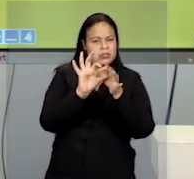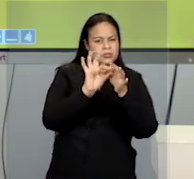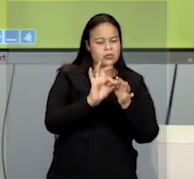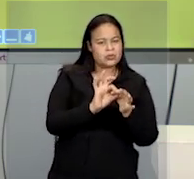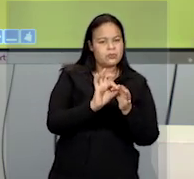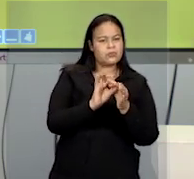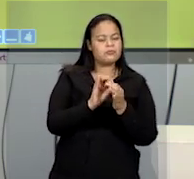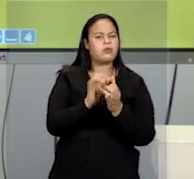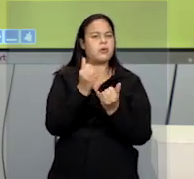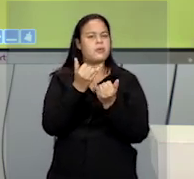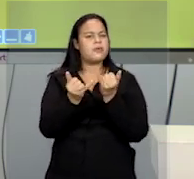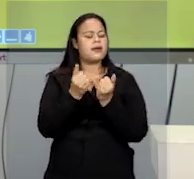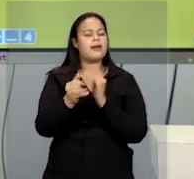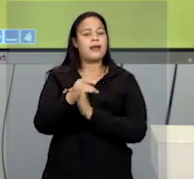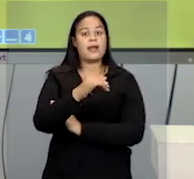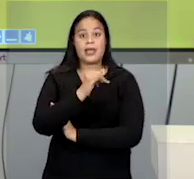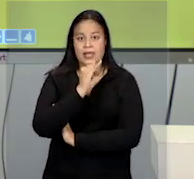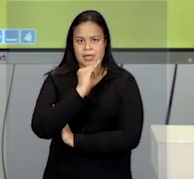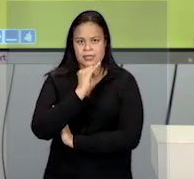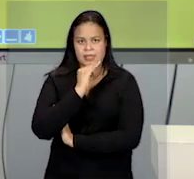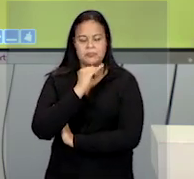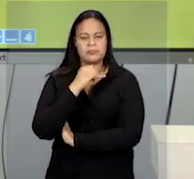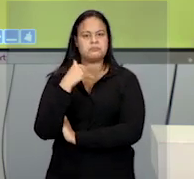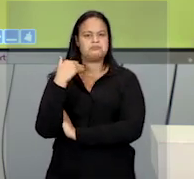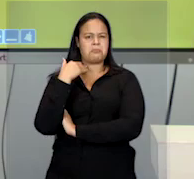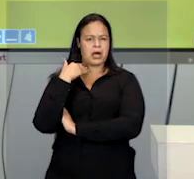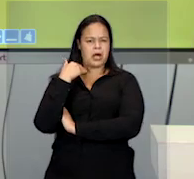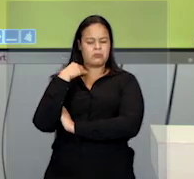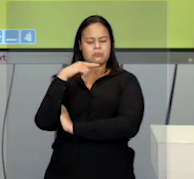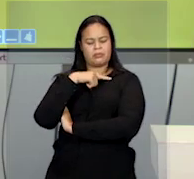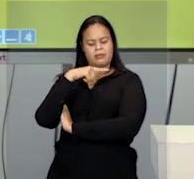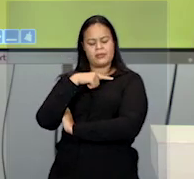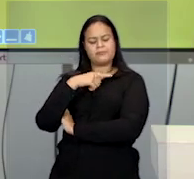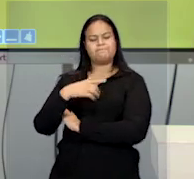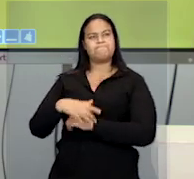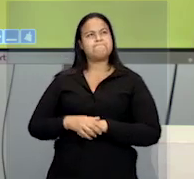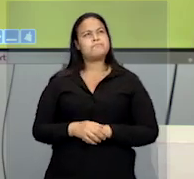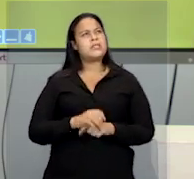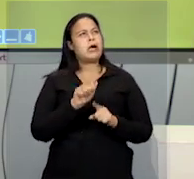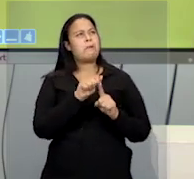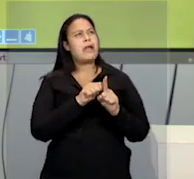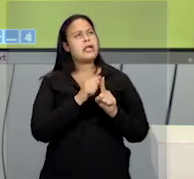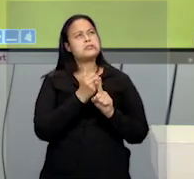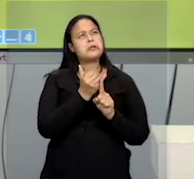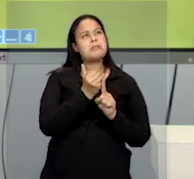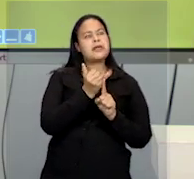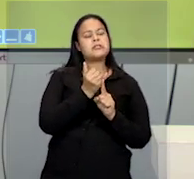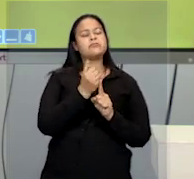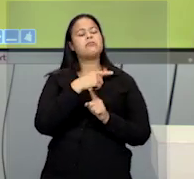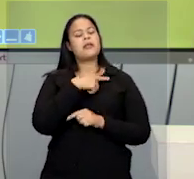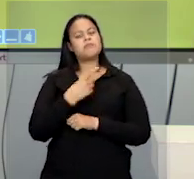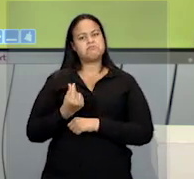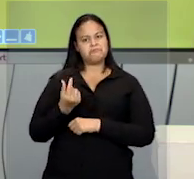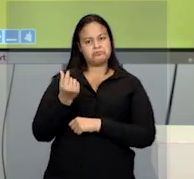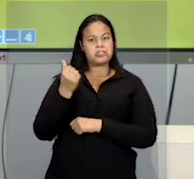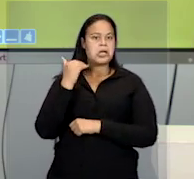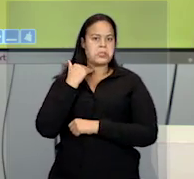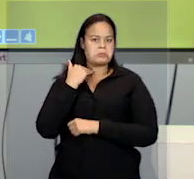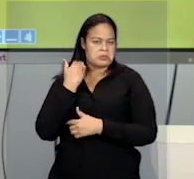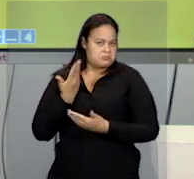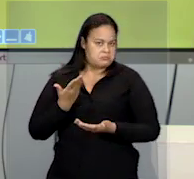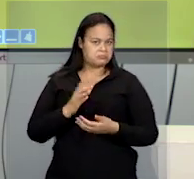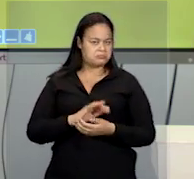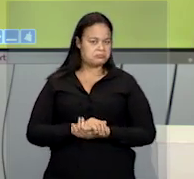analogia aqui, uma conta bancária. Então, no início do mês, você tem um saldo bancário ali.